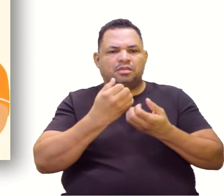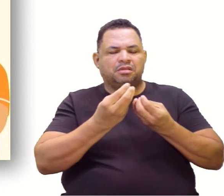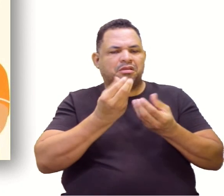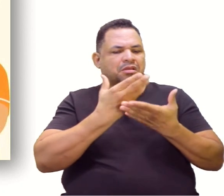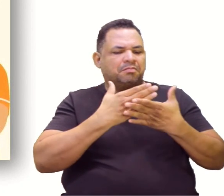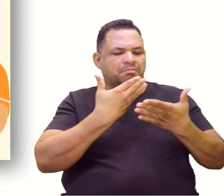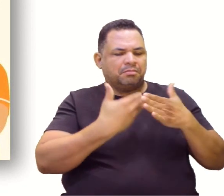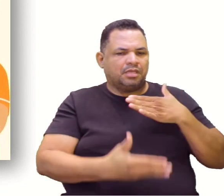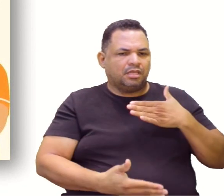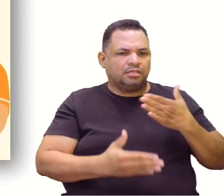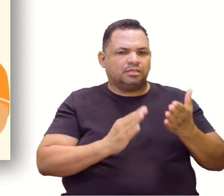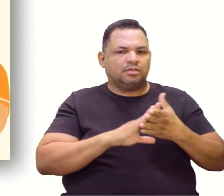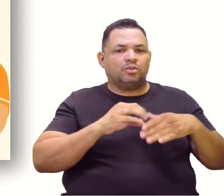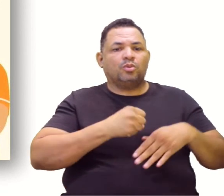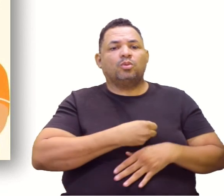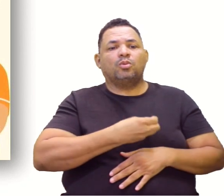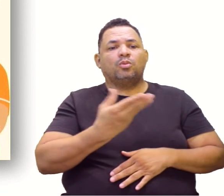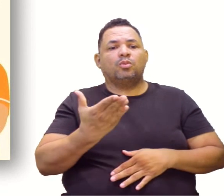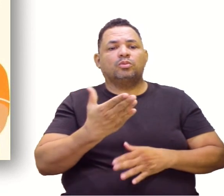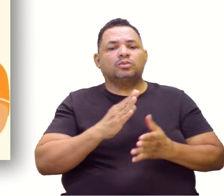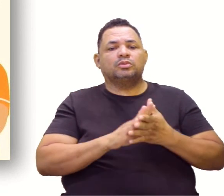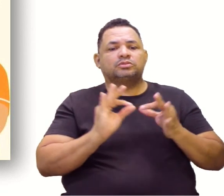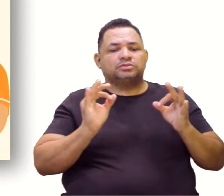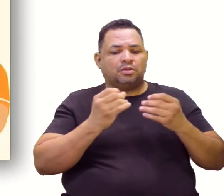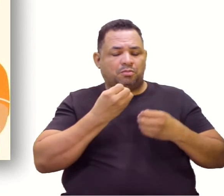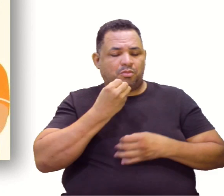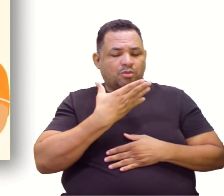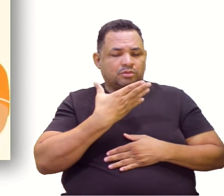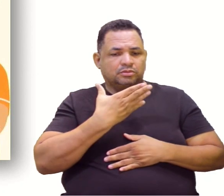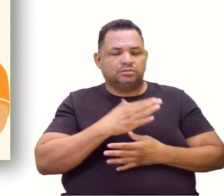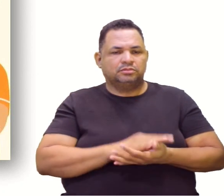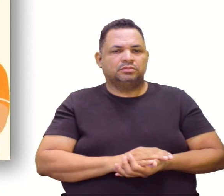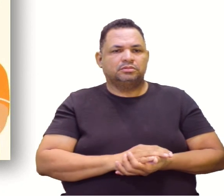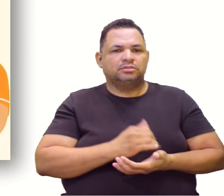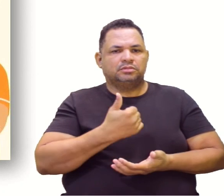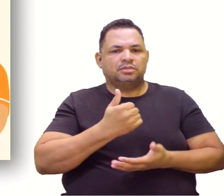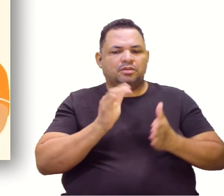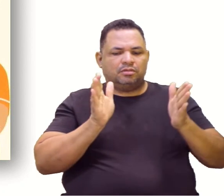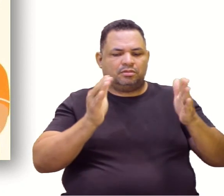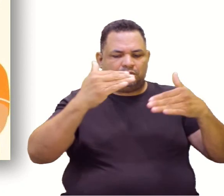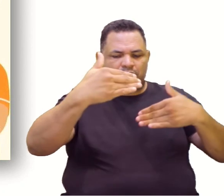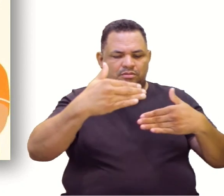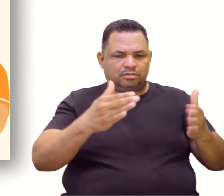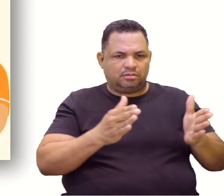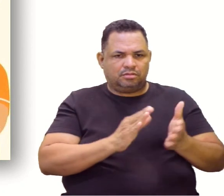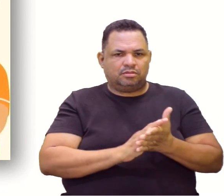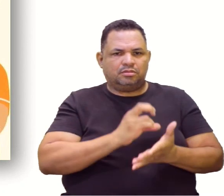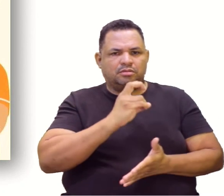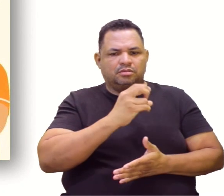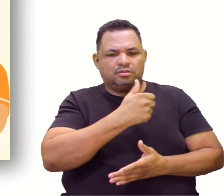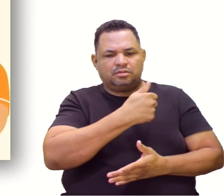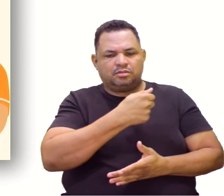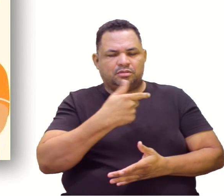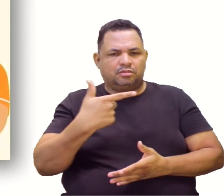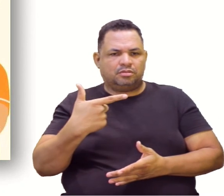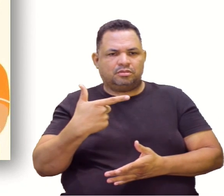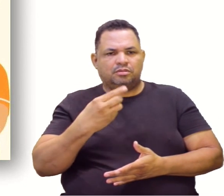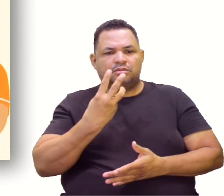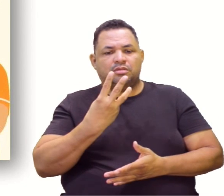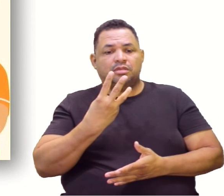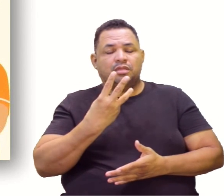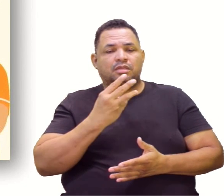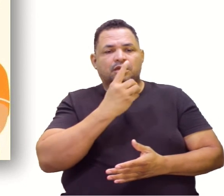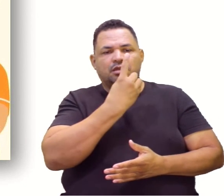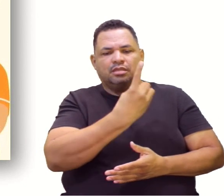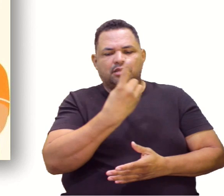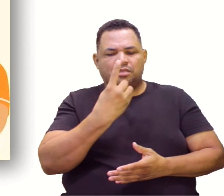quebrados, quantos ovos estão intactos? Se em uma caixa de ovos de 5 dúzias... 3 ovos de